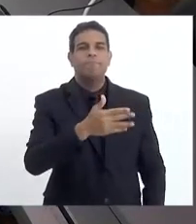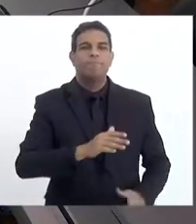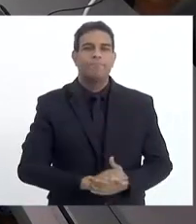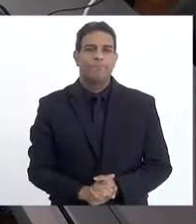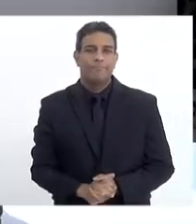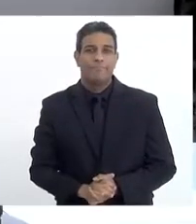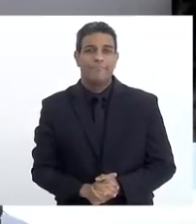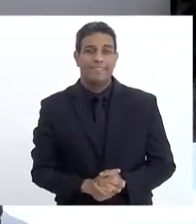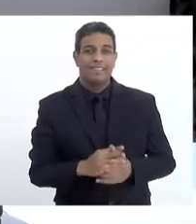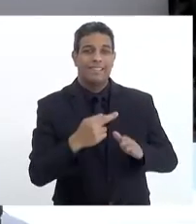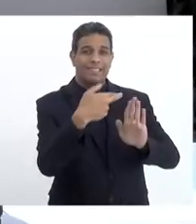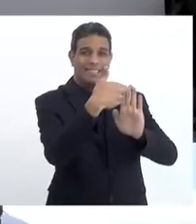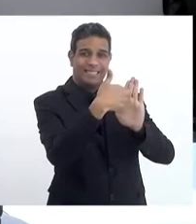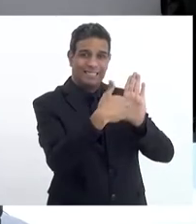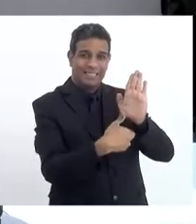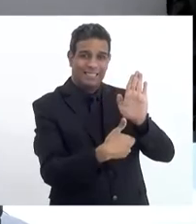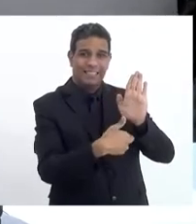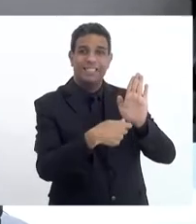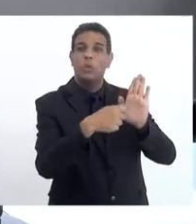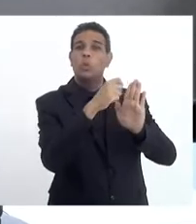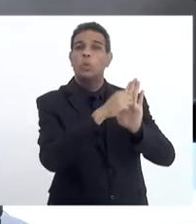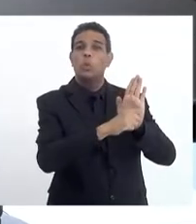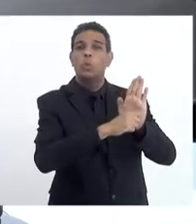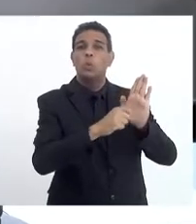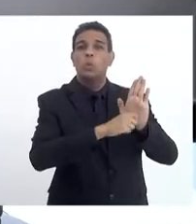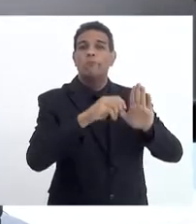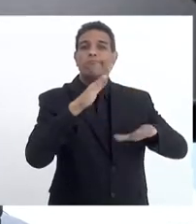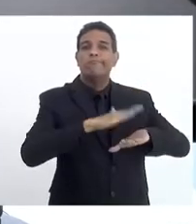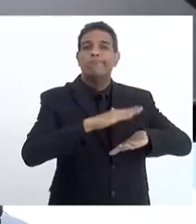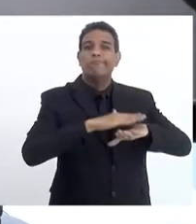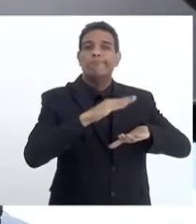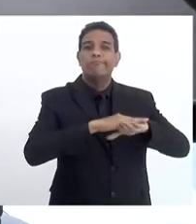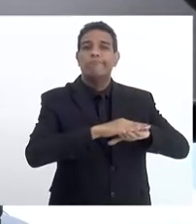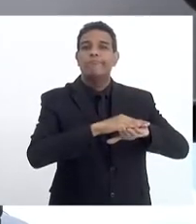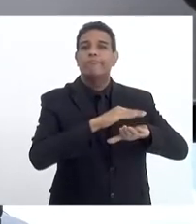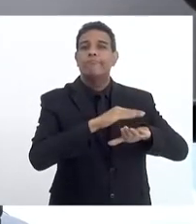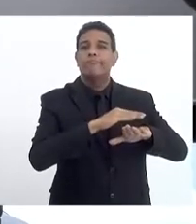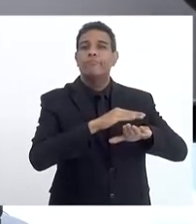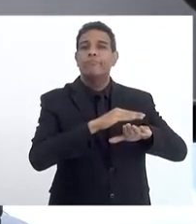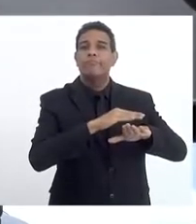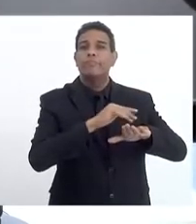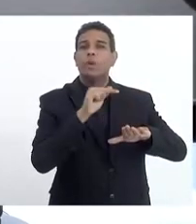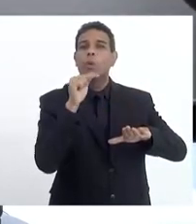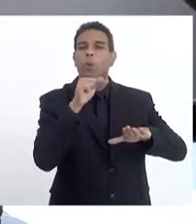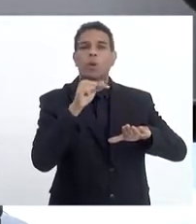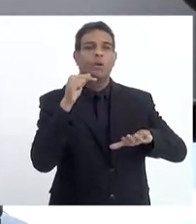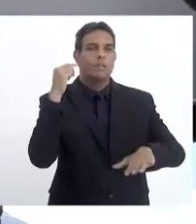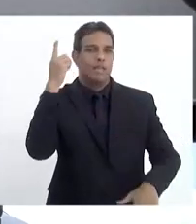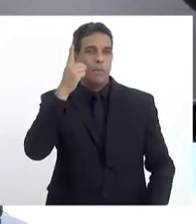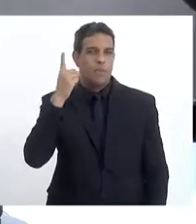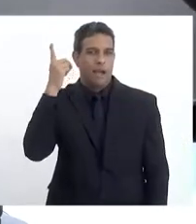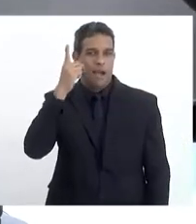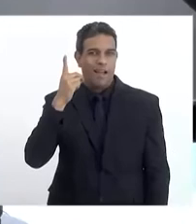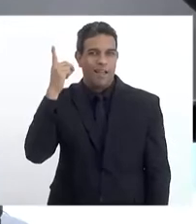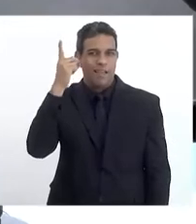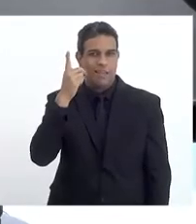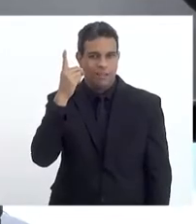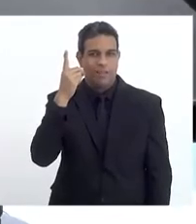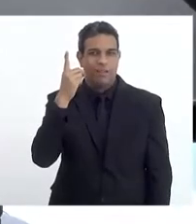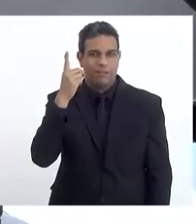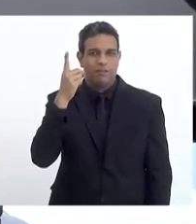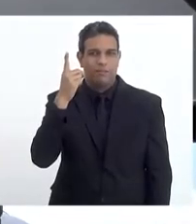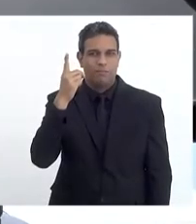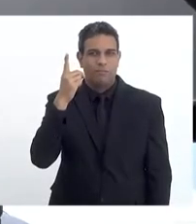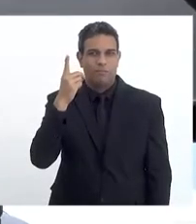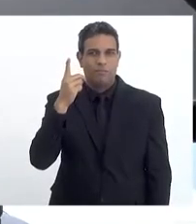o relator, nesse caso específico, ainda é o deputado... Sim.